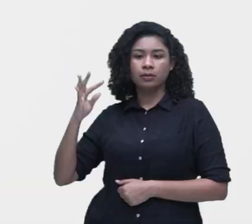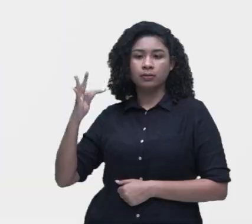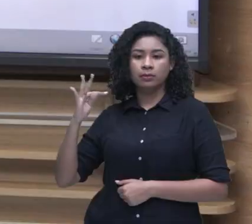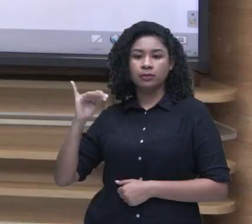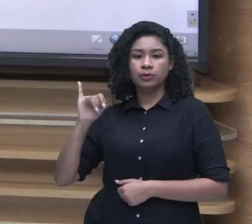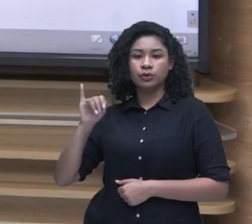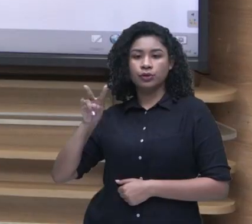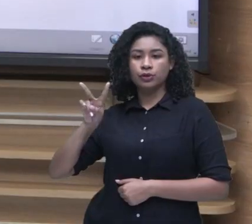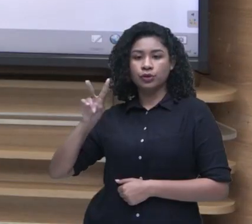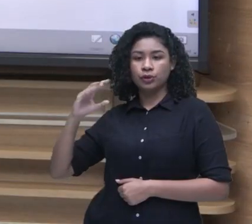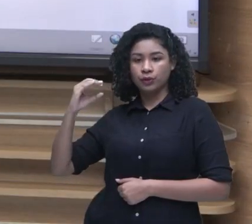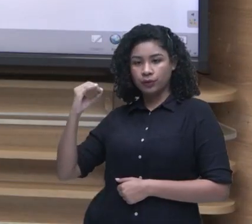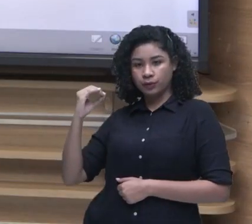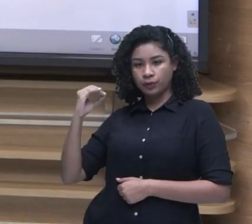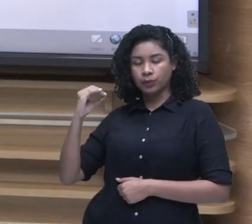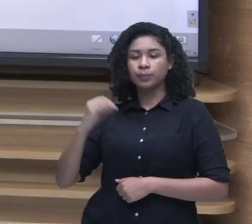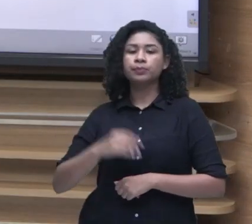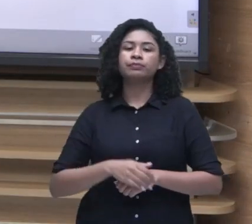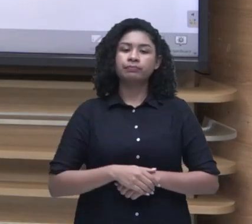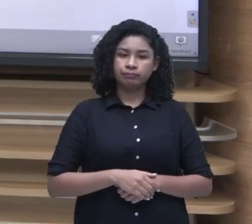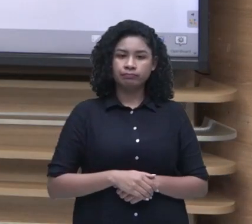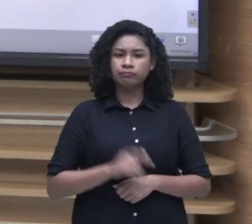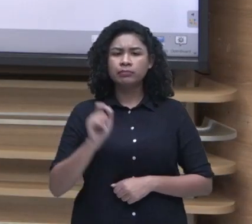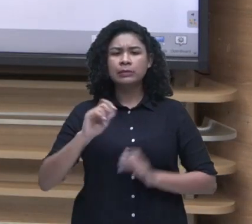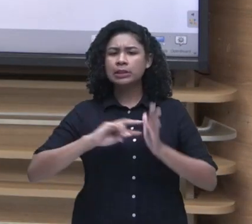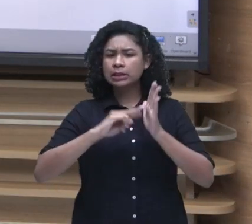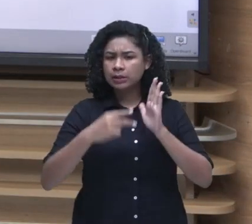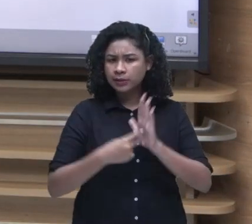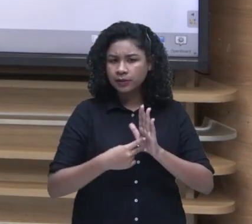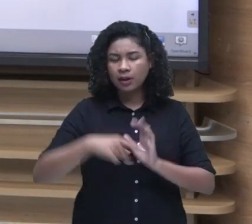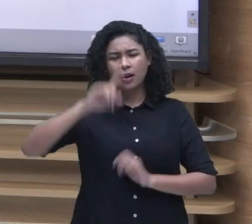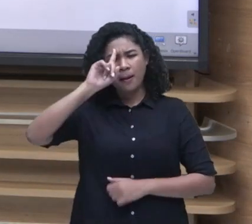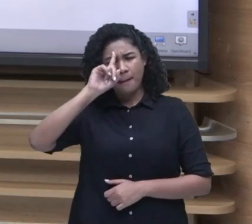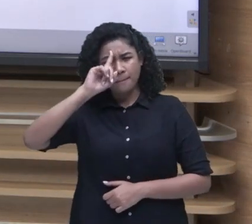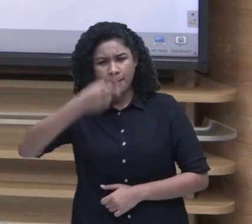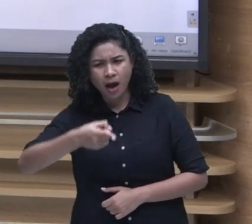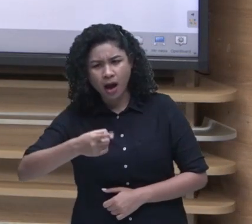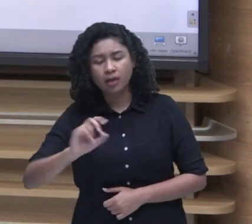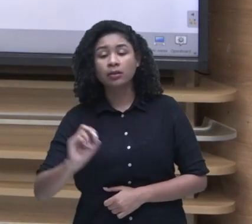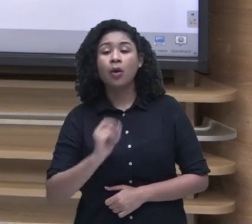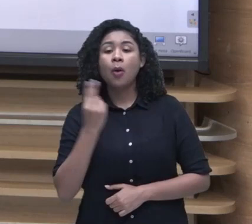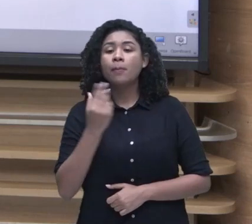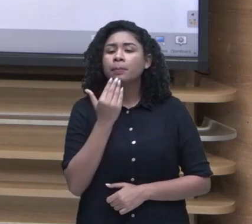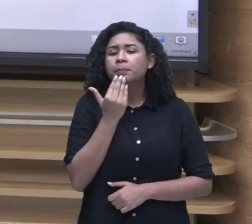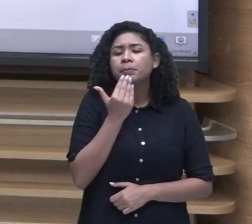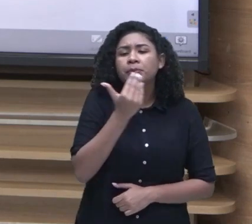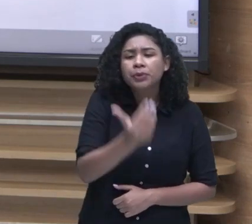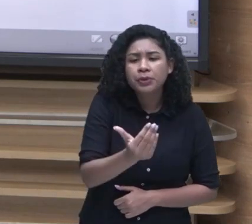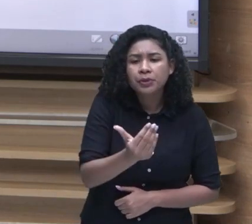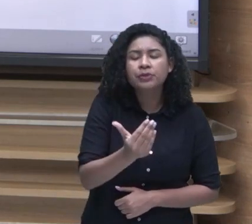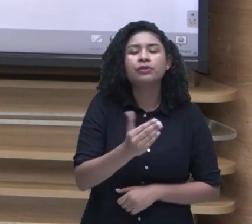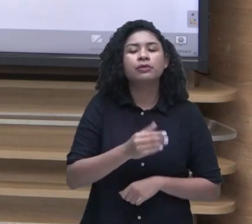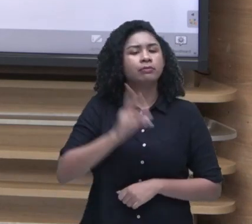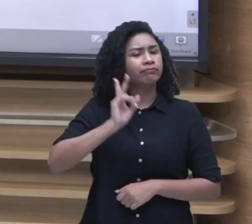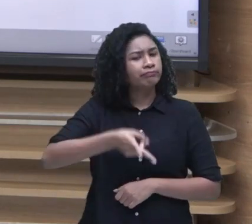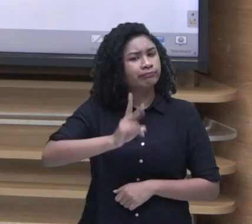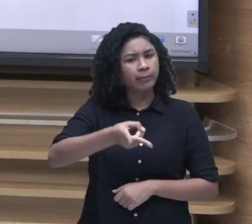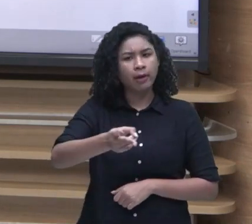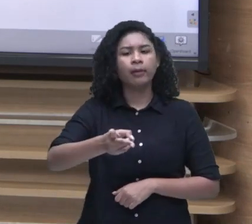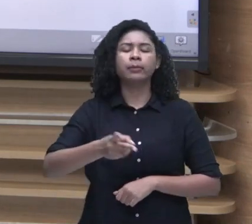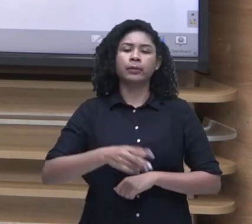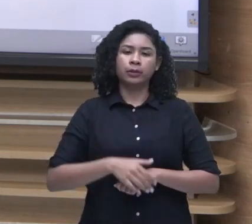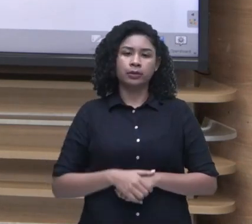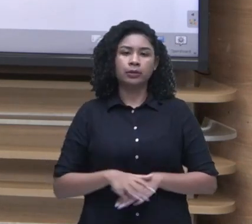Né? Imperar é mandar, né? Pedir, dar uma ordem. Então, o imperativo,